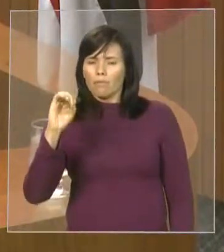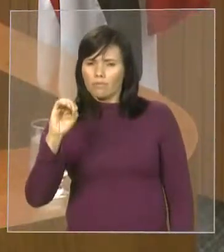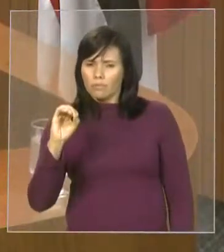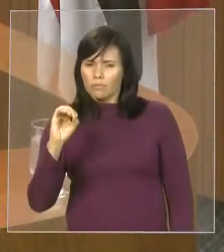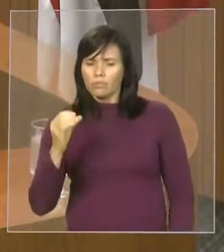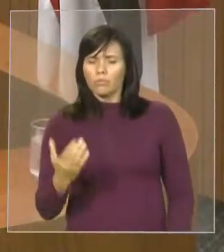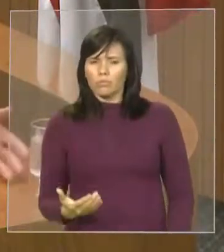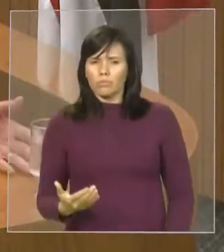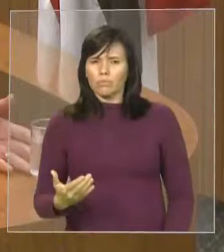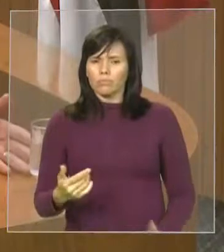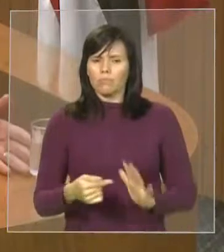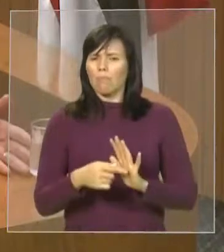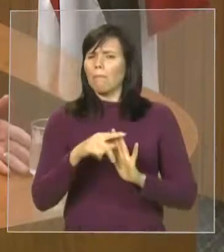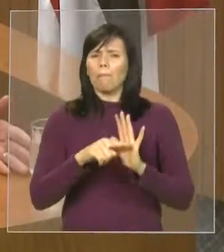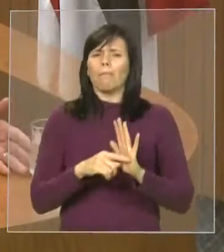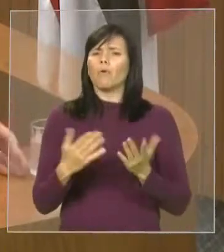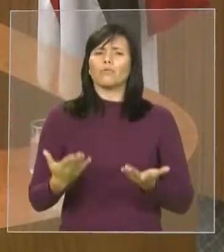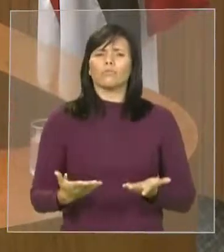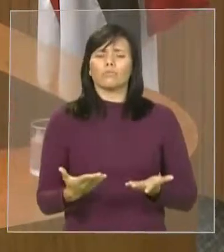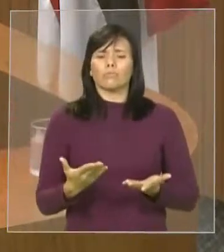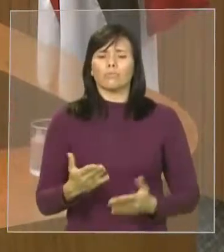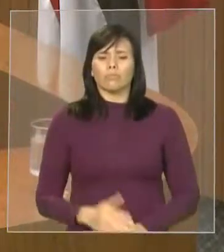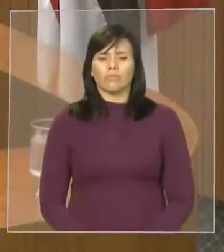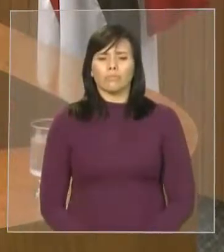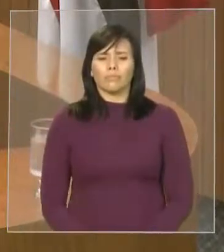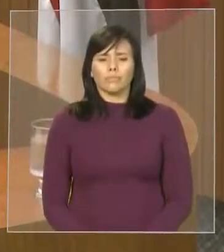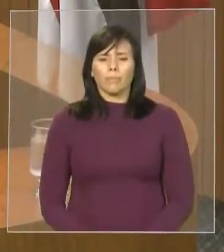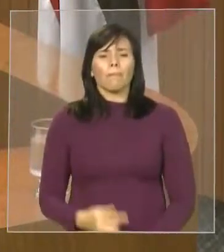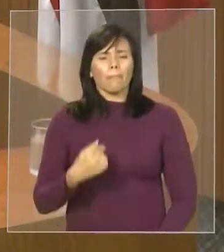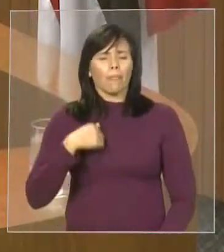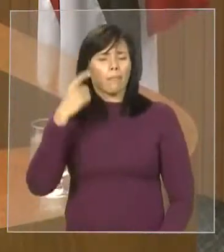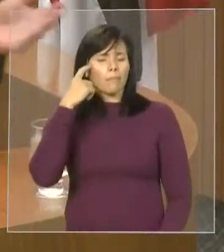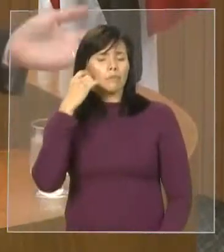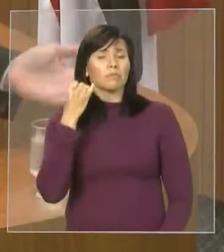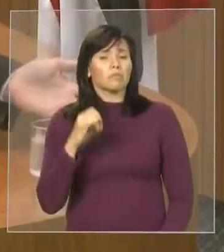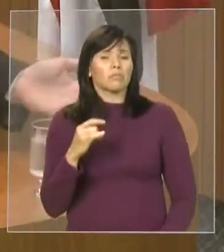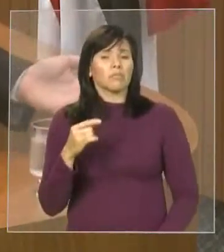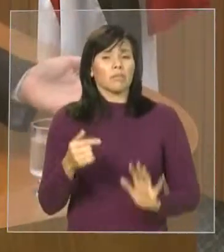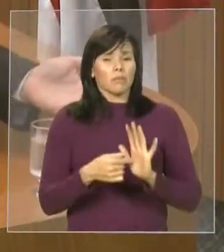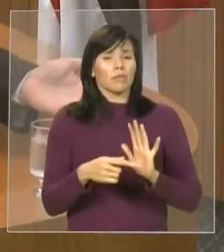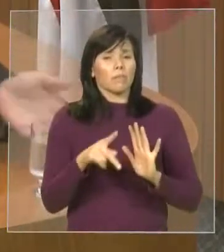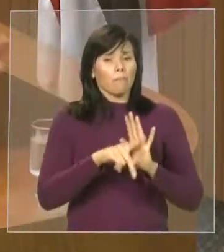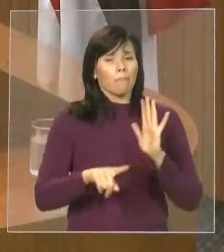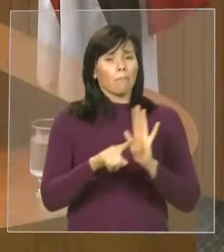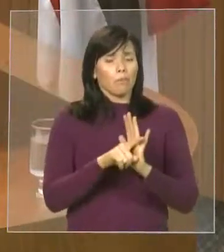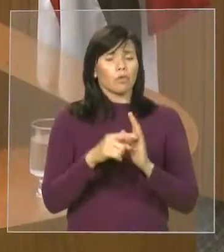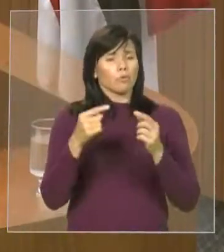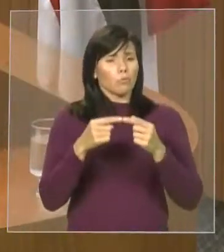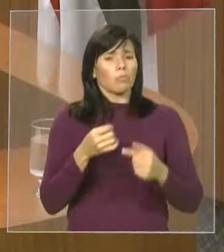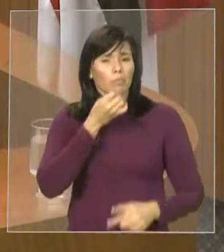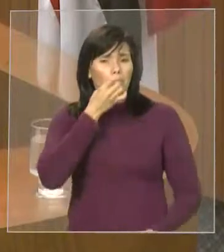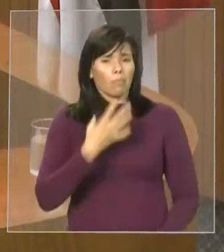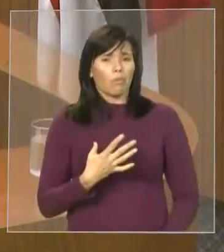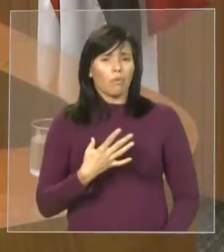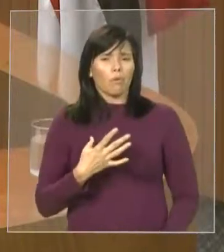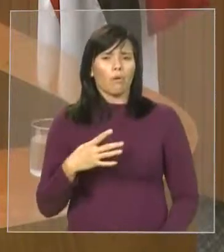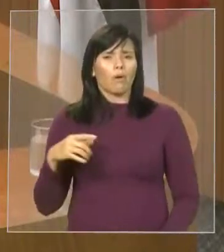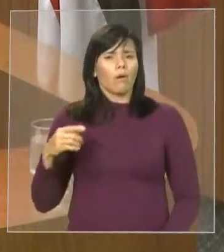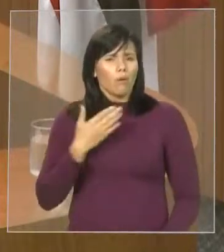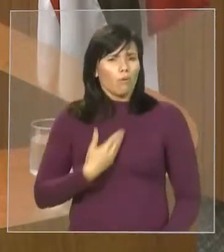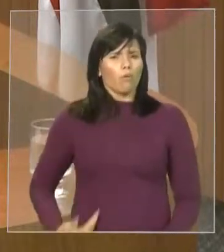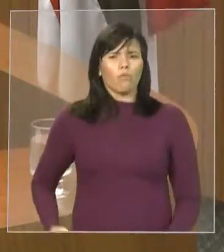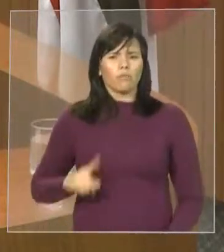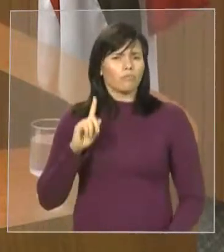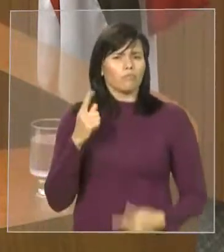para explicar. Até porque, se é um projeto bom, quem não deve não teme. O maior interessado em vir e explicar